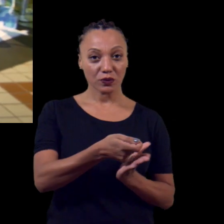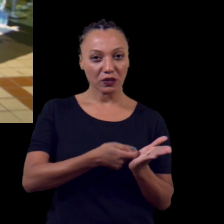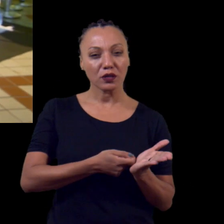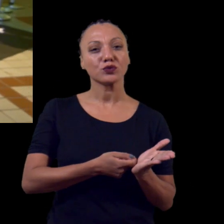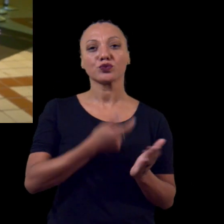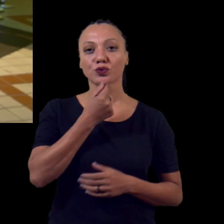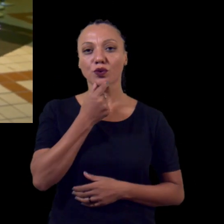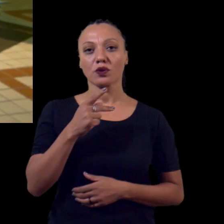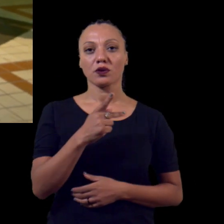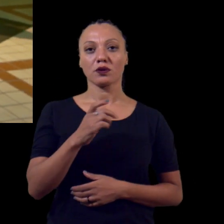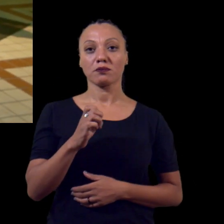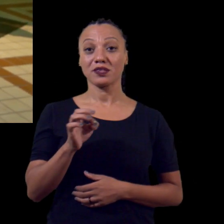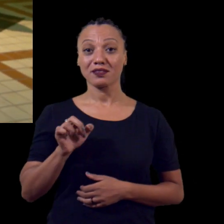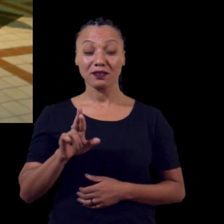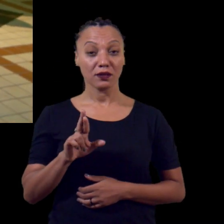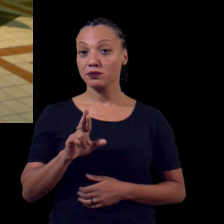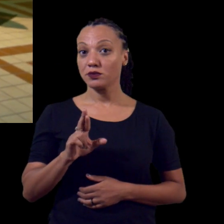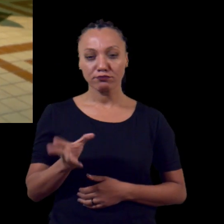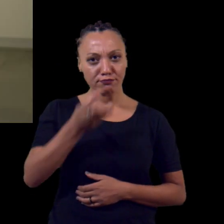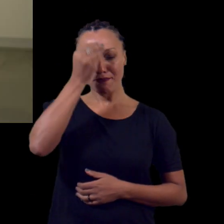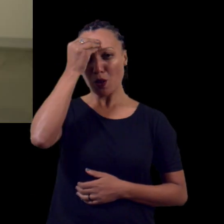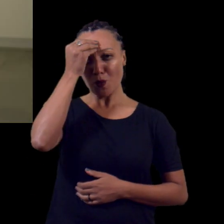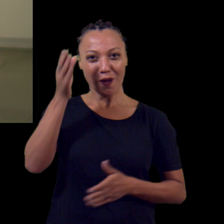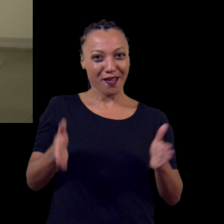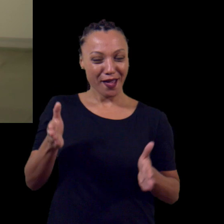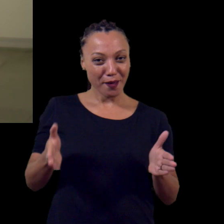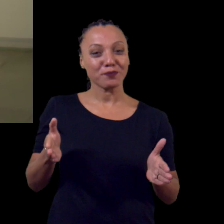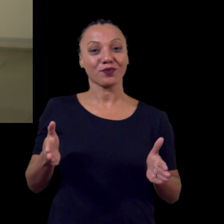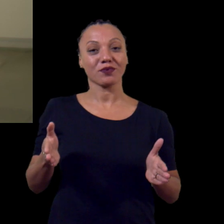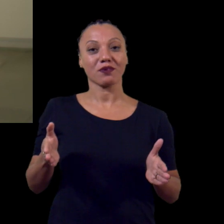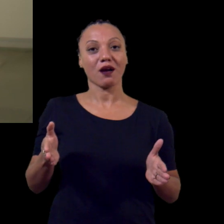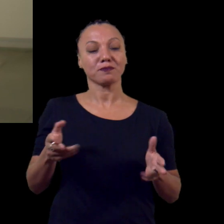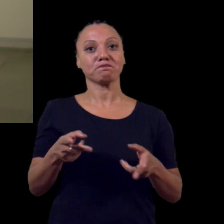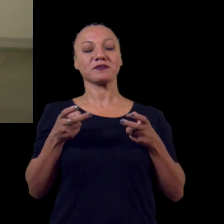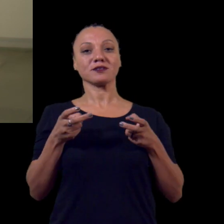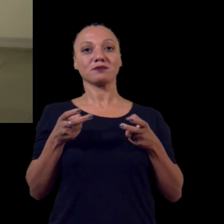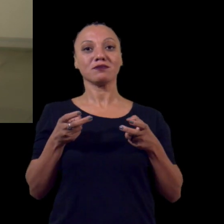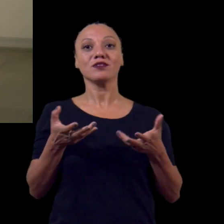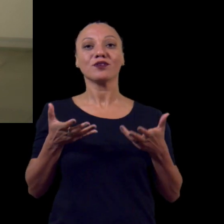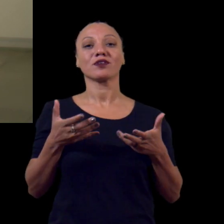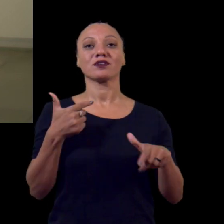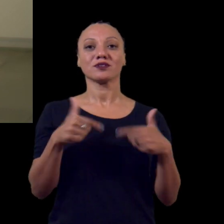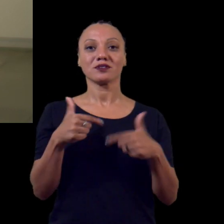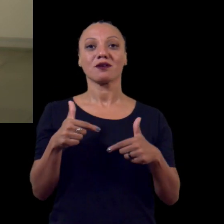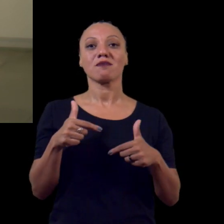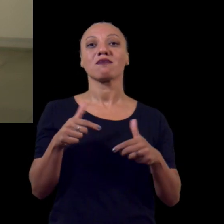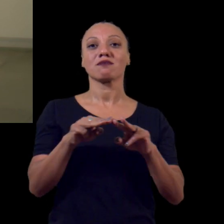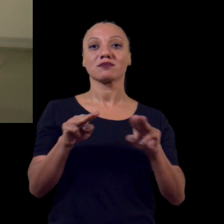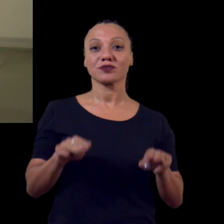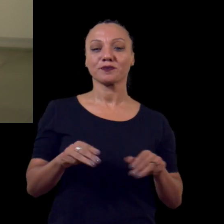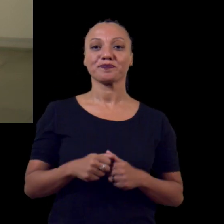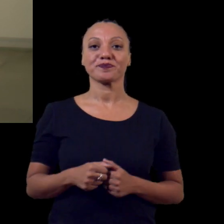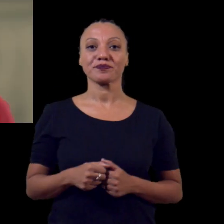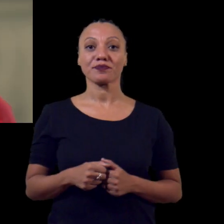Tem um texto do Peter Pelbar que eu lembro que foi bem marcante nessa época, e foi aí que eu vi que eu queria trabalhar